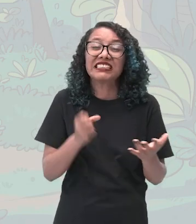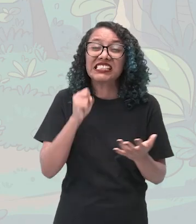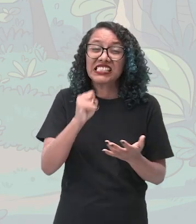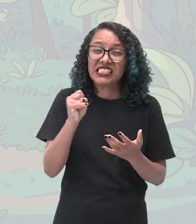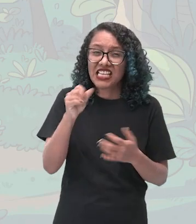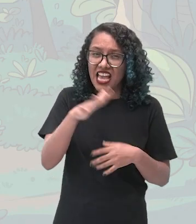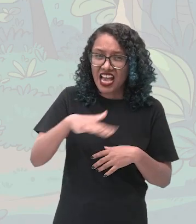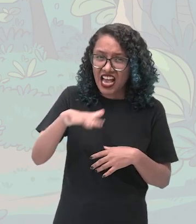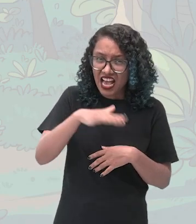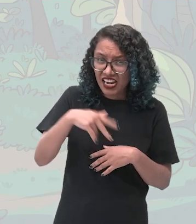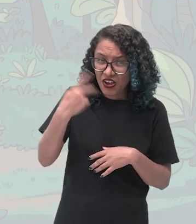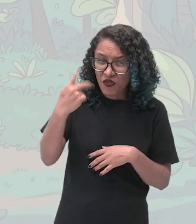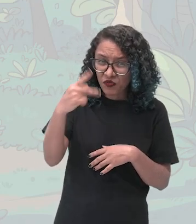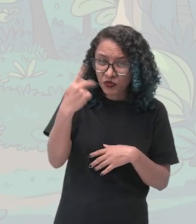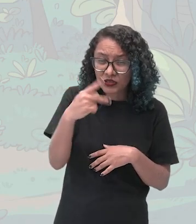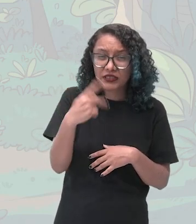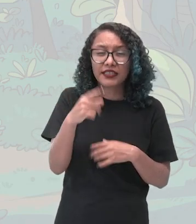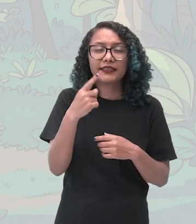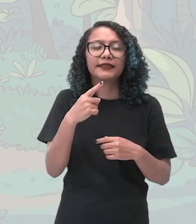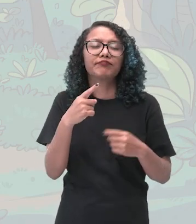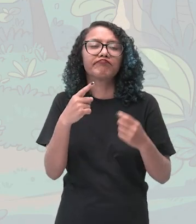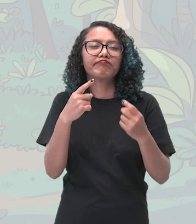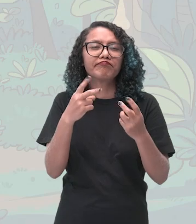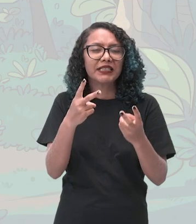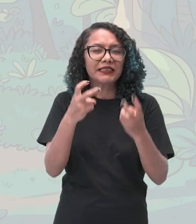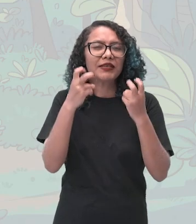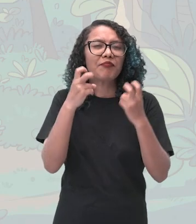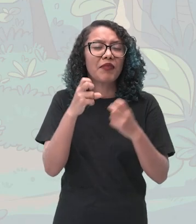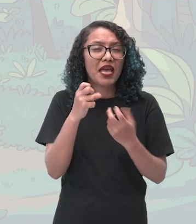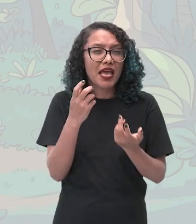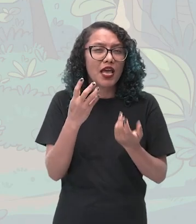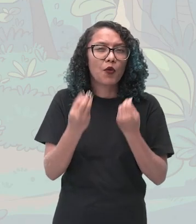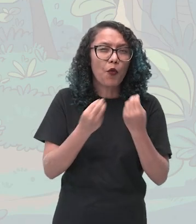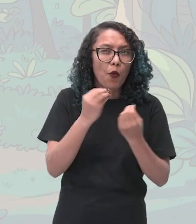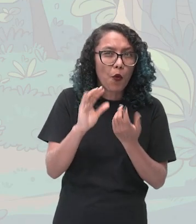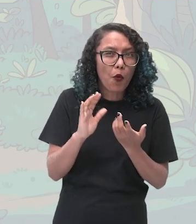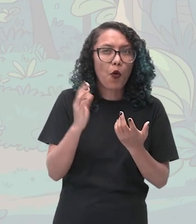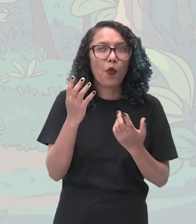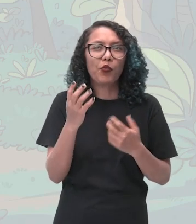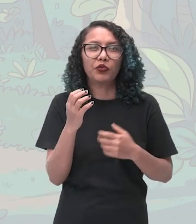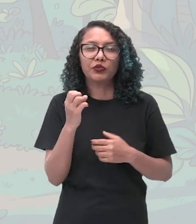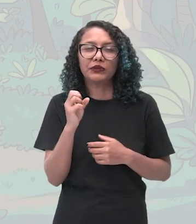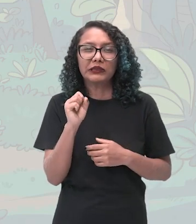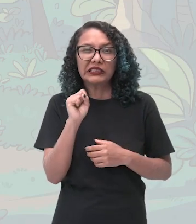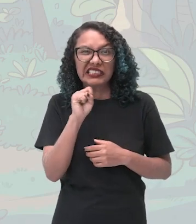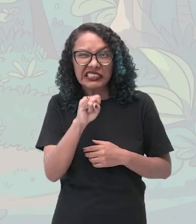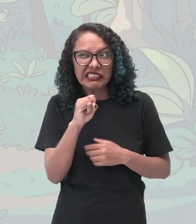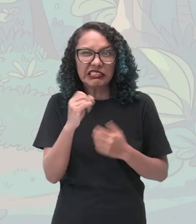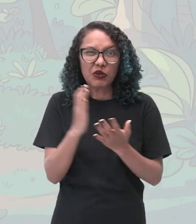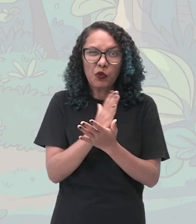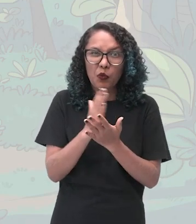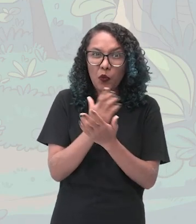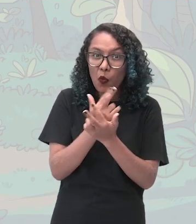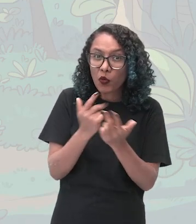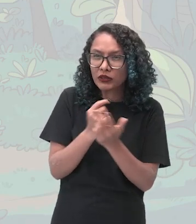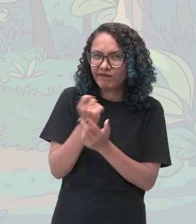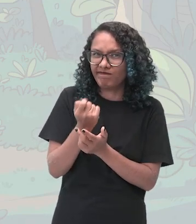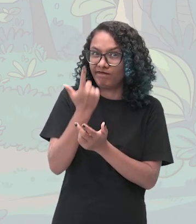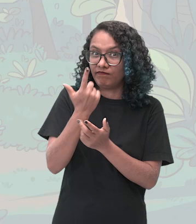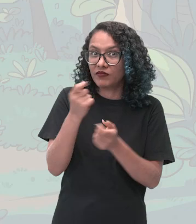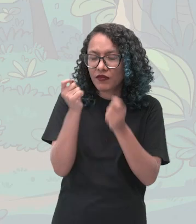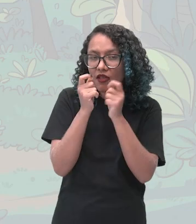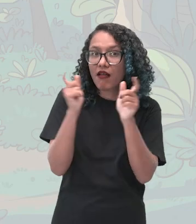região você observar o que está acontecendo, né? Se algo de estranho está acontecendo, fique de